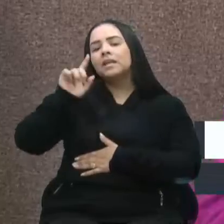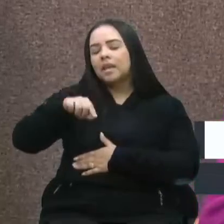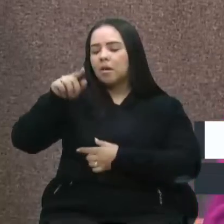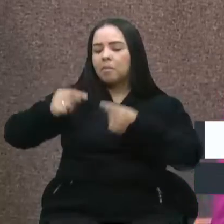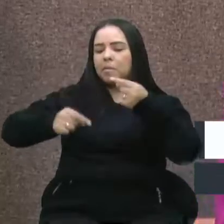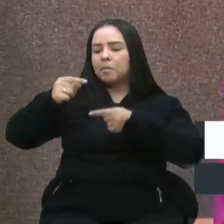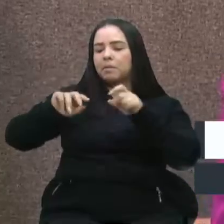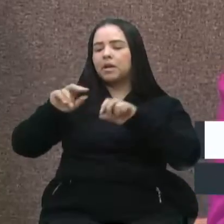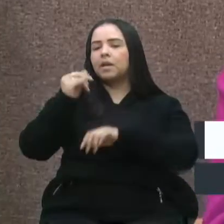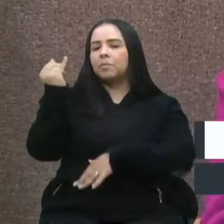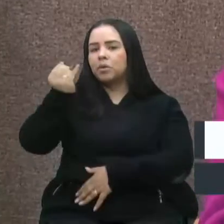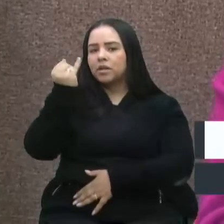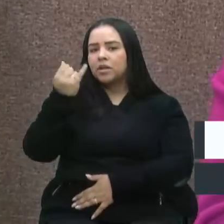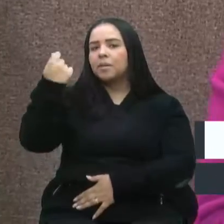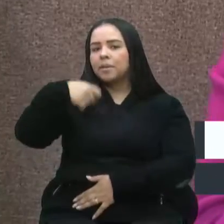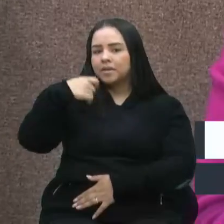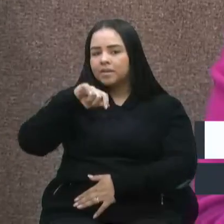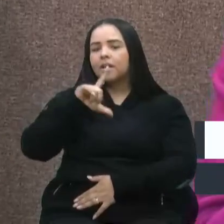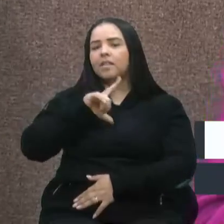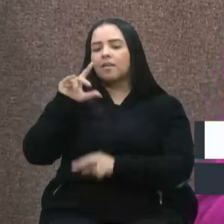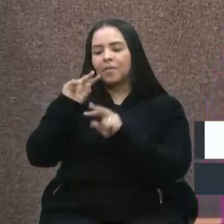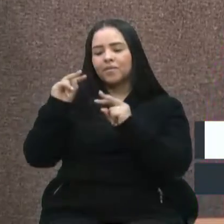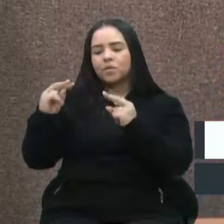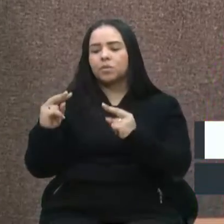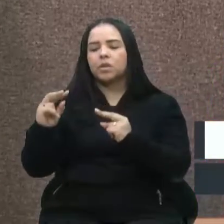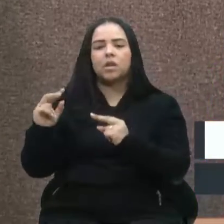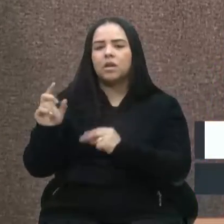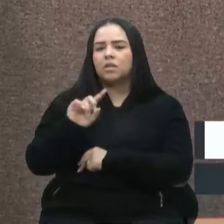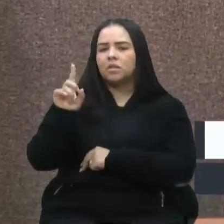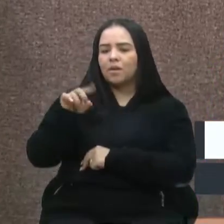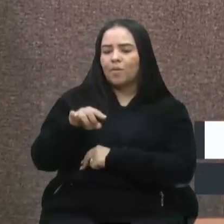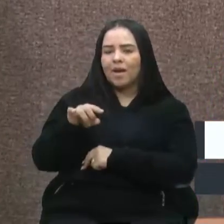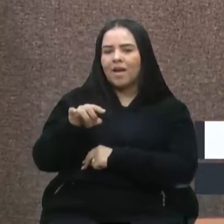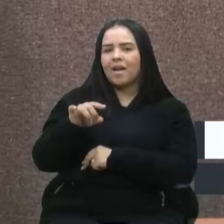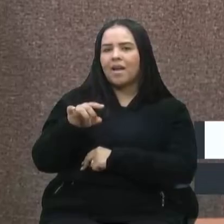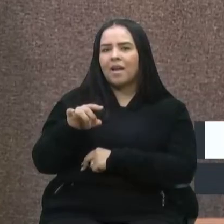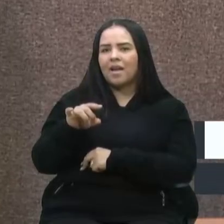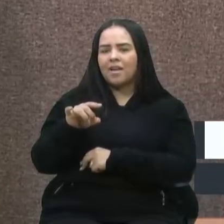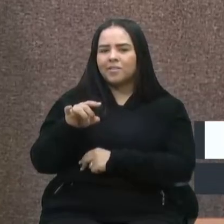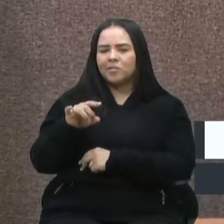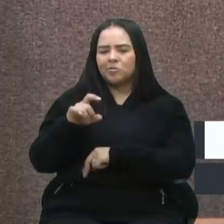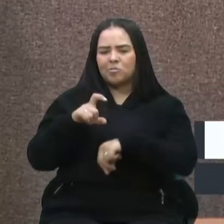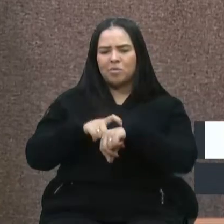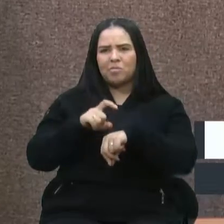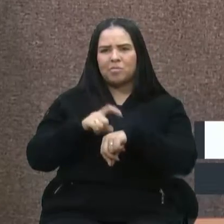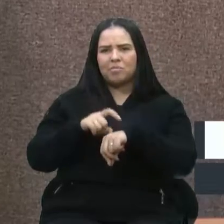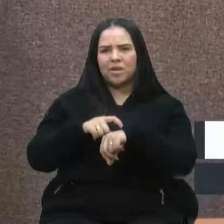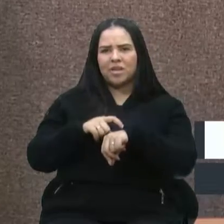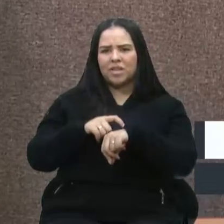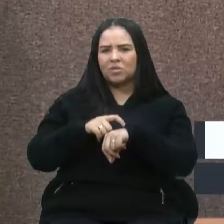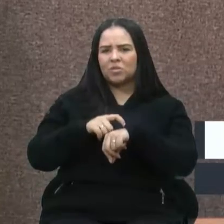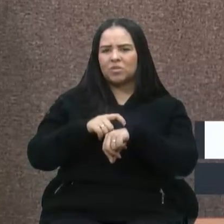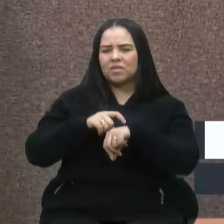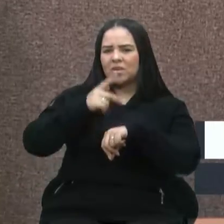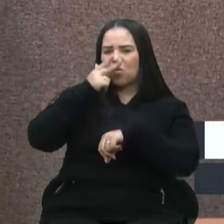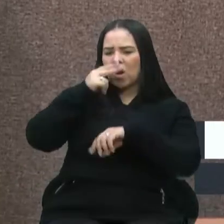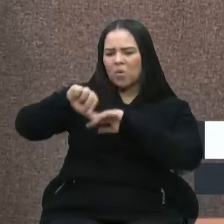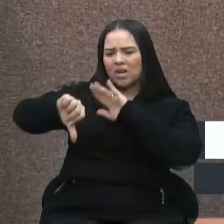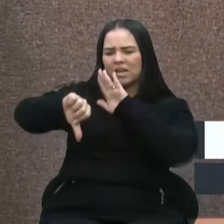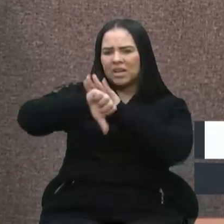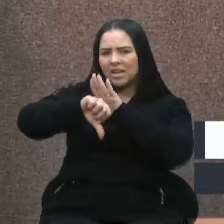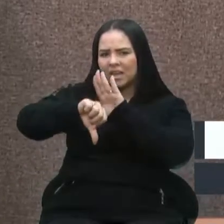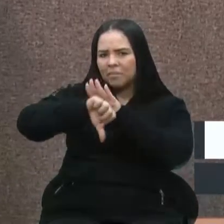importante e que precisa ser visto não sobre o calor de uma de um crime absurdo como